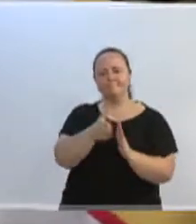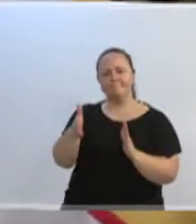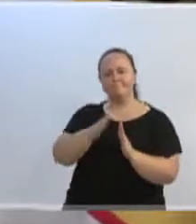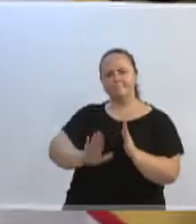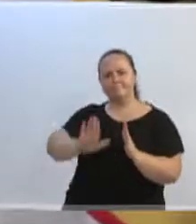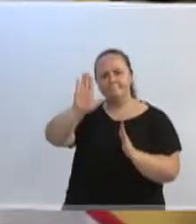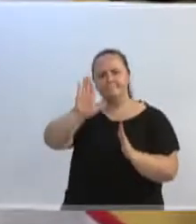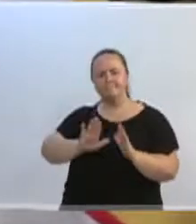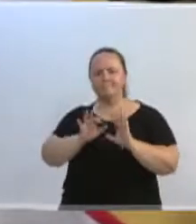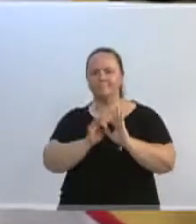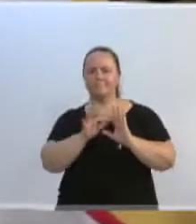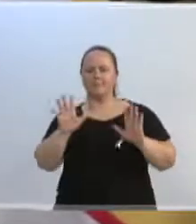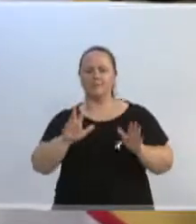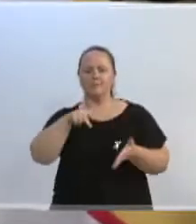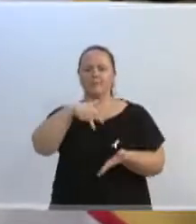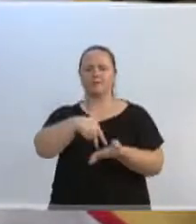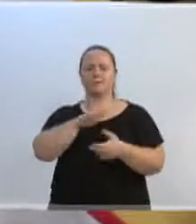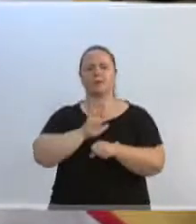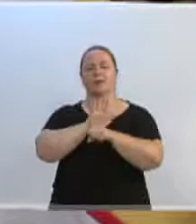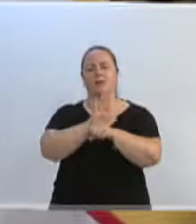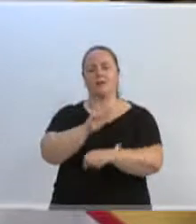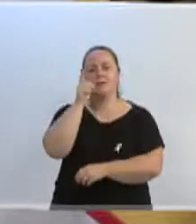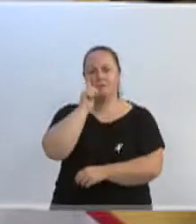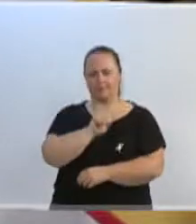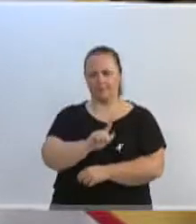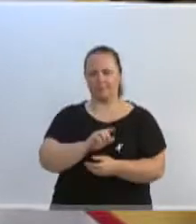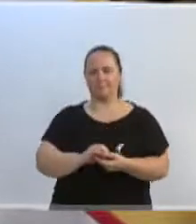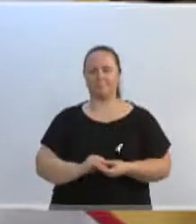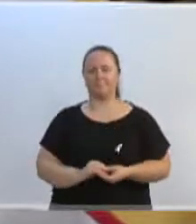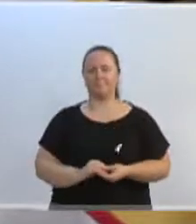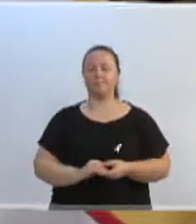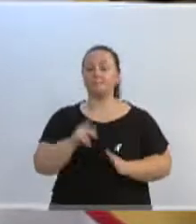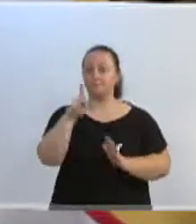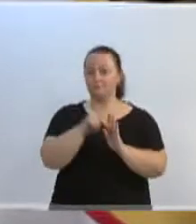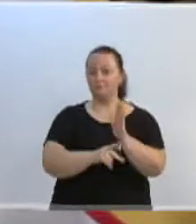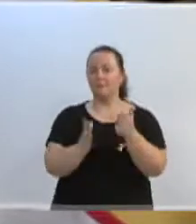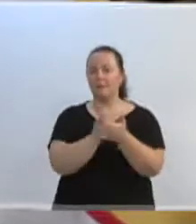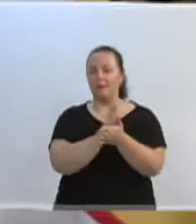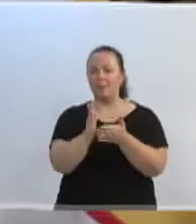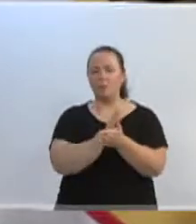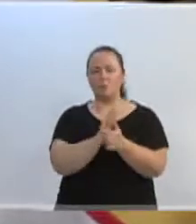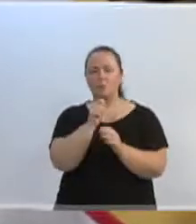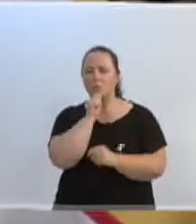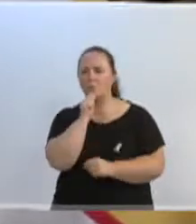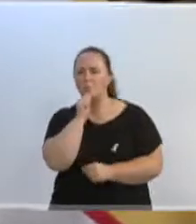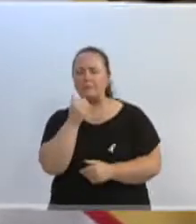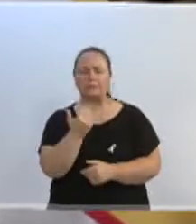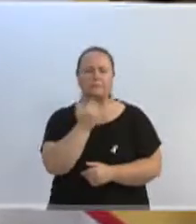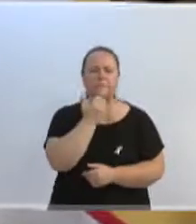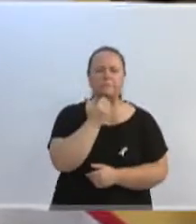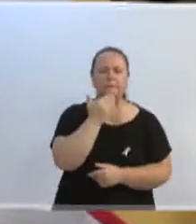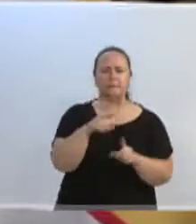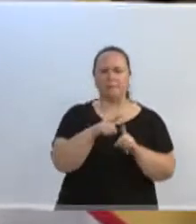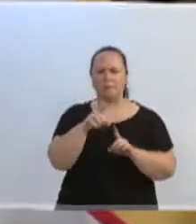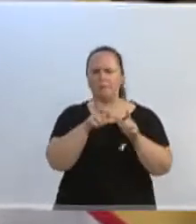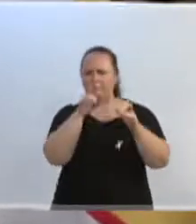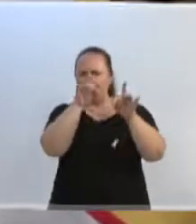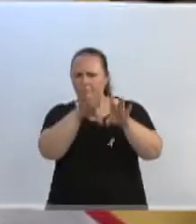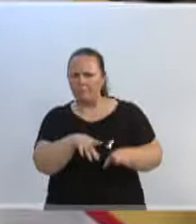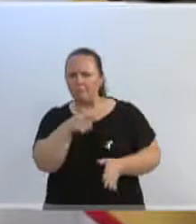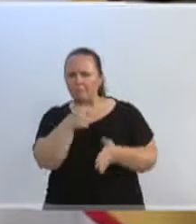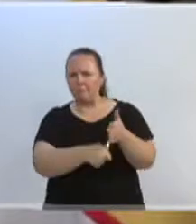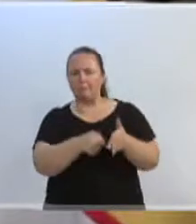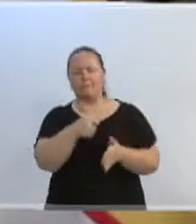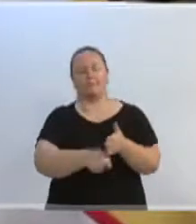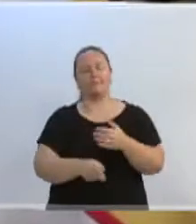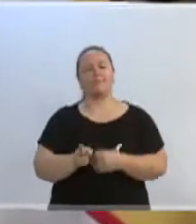de todos vocês para buscar contribuir. Aqueles projetos que não tiveram êxito, com certeza nós não vamos desistir, vamos continuar lutando